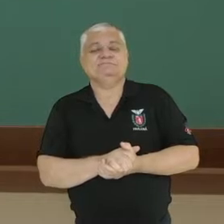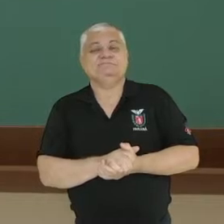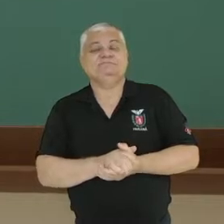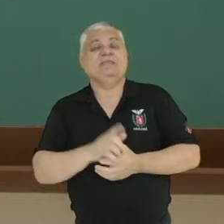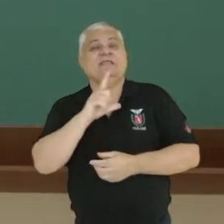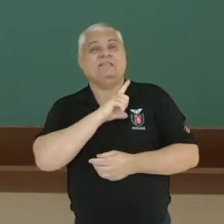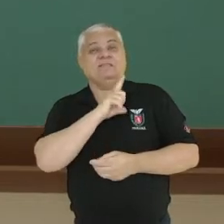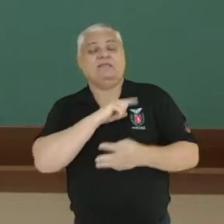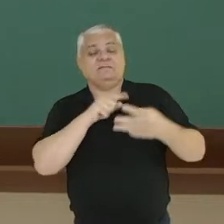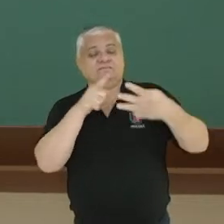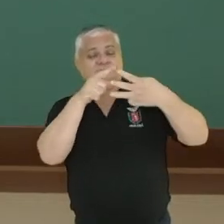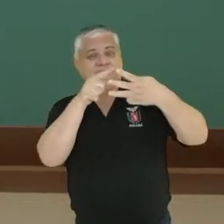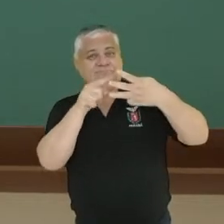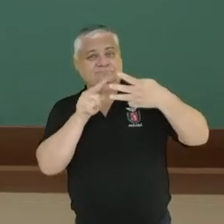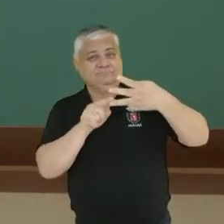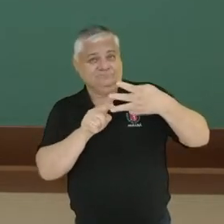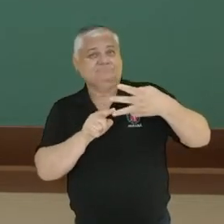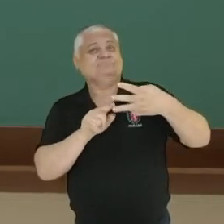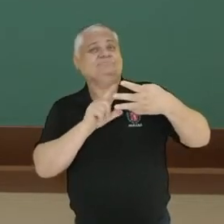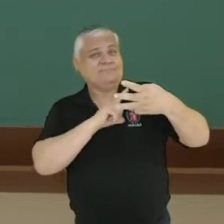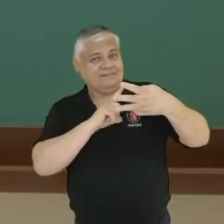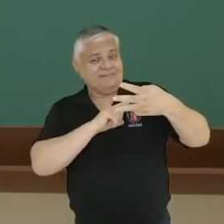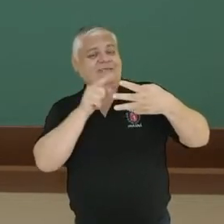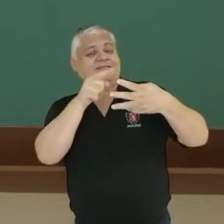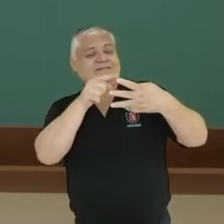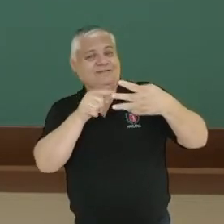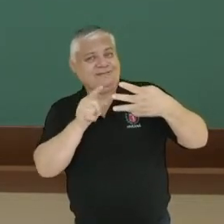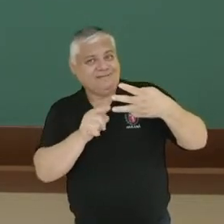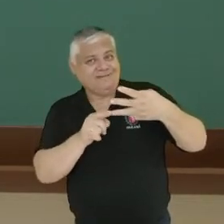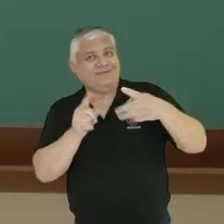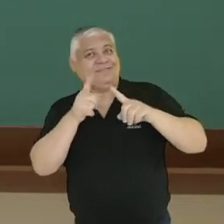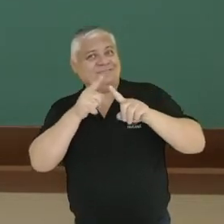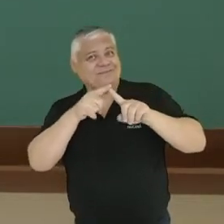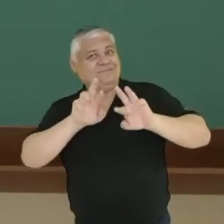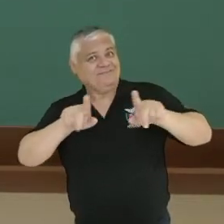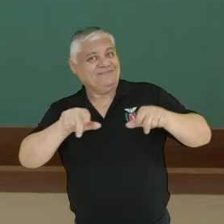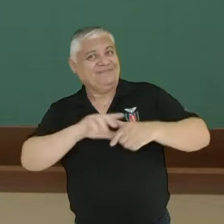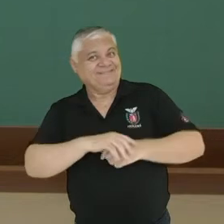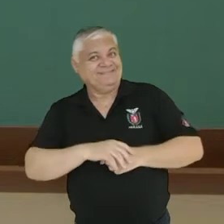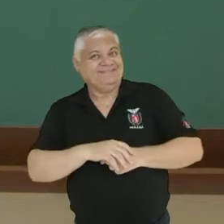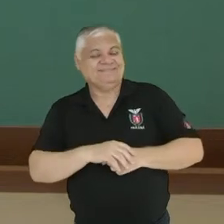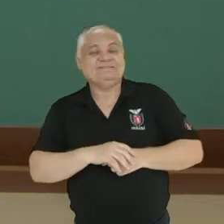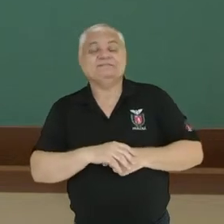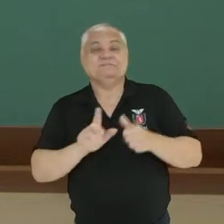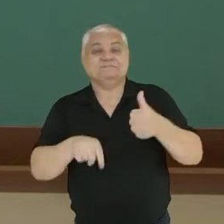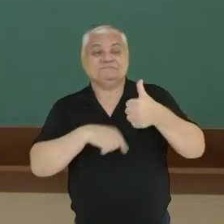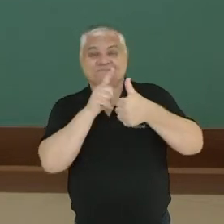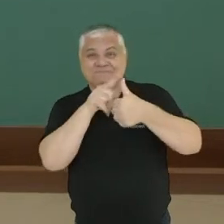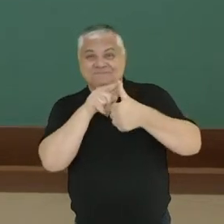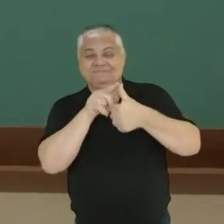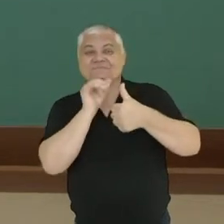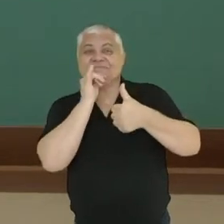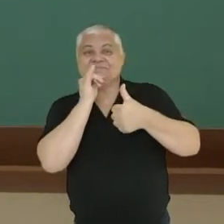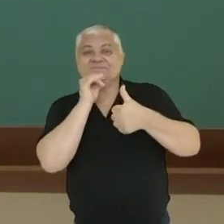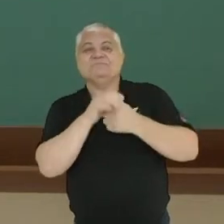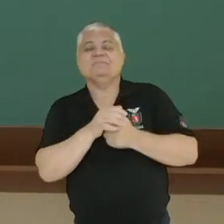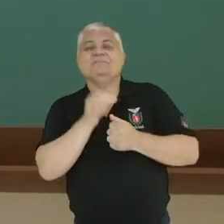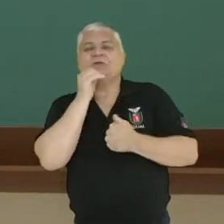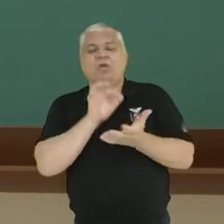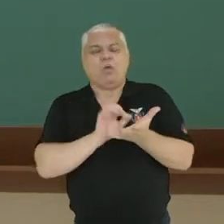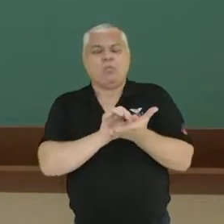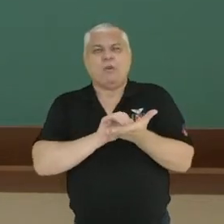Existem 3 maneiras de realizarmos cálculos com logaritmos. Quais são elas? Primeira, com o auxílio da